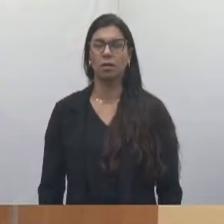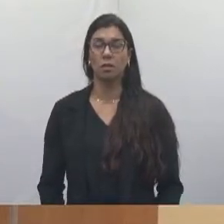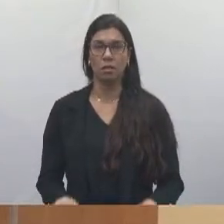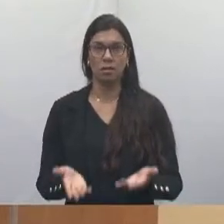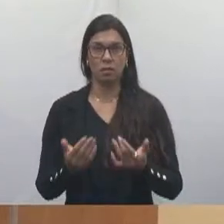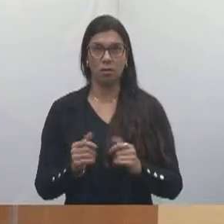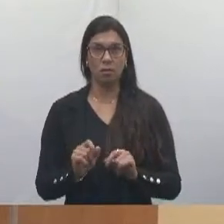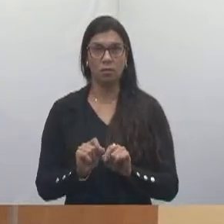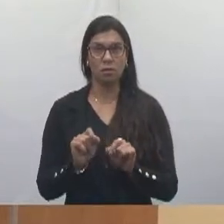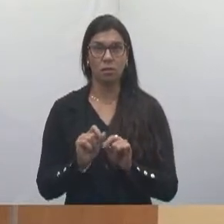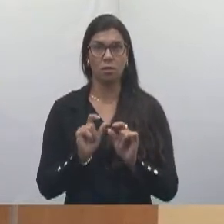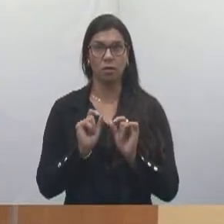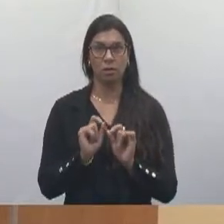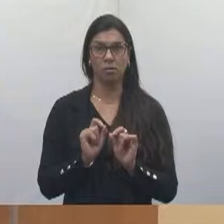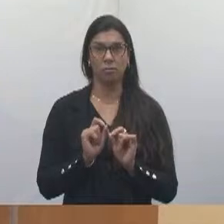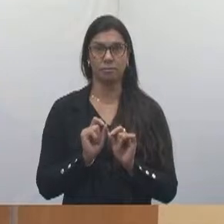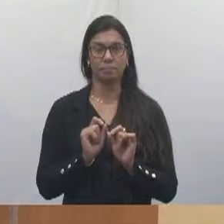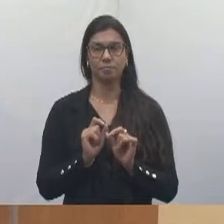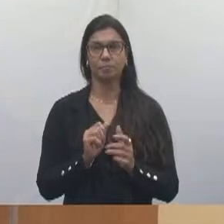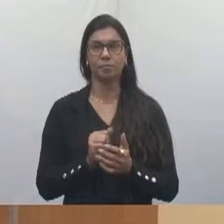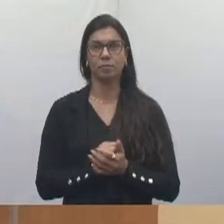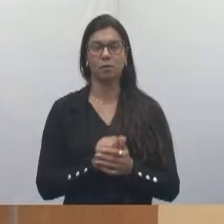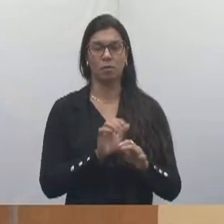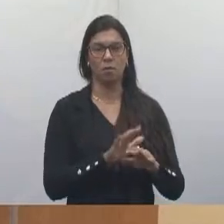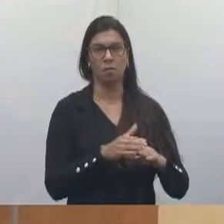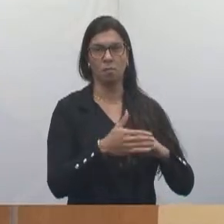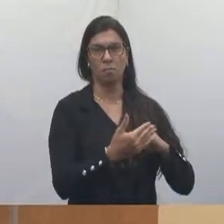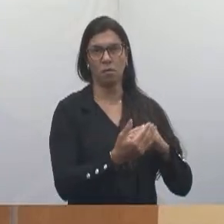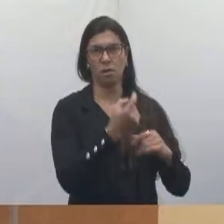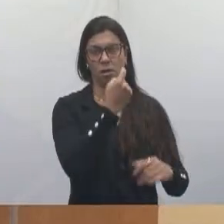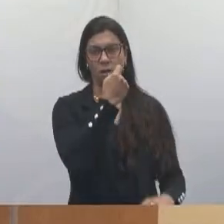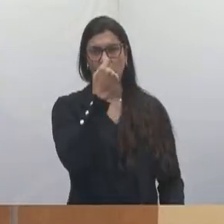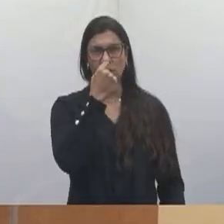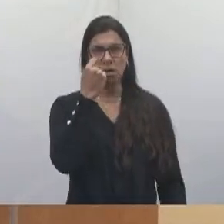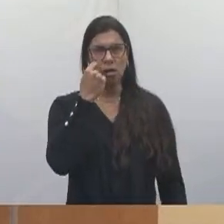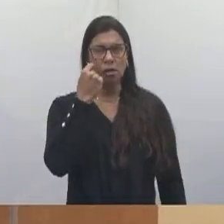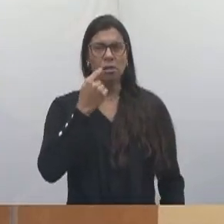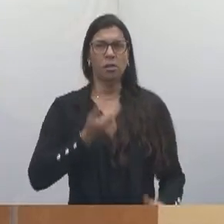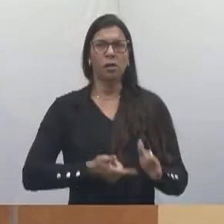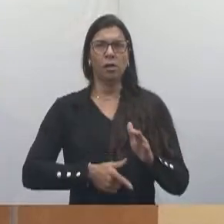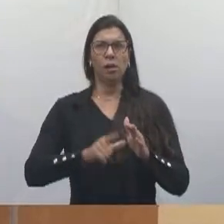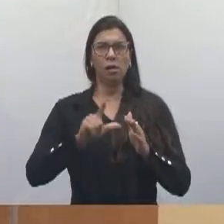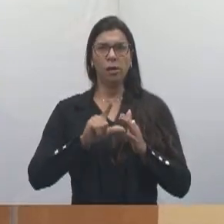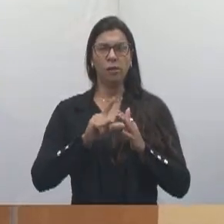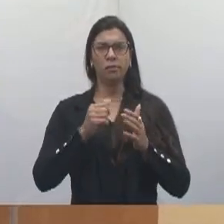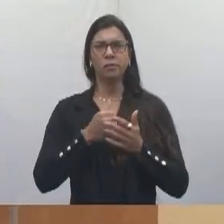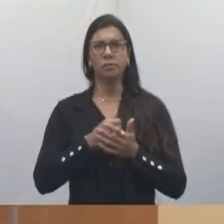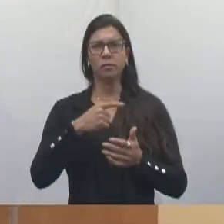um negócio. Parque Minha Lua. Ia lá, fazia proposta de fazer da